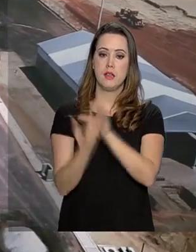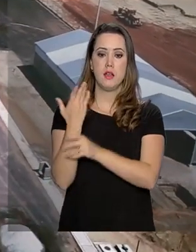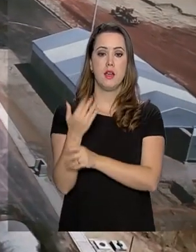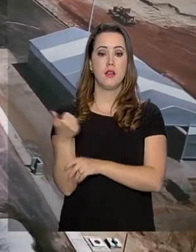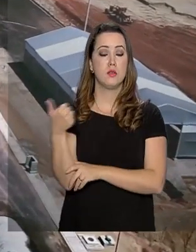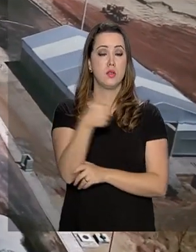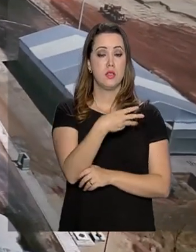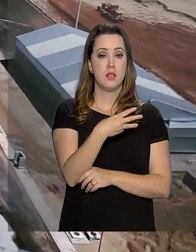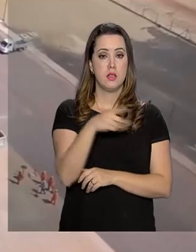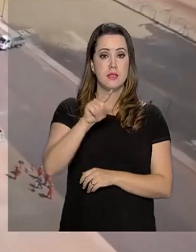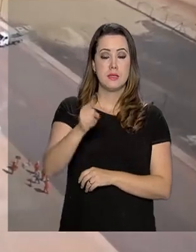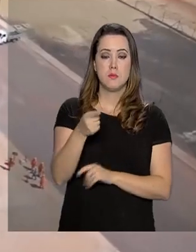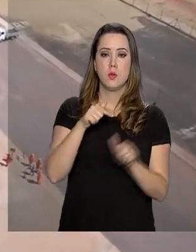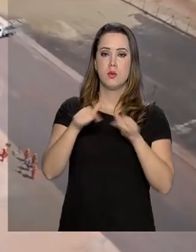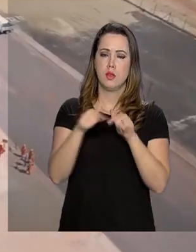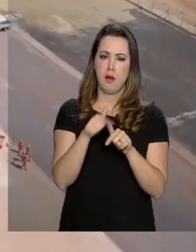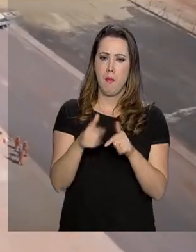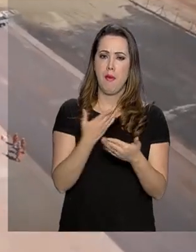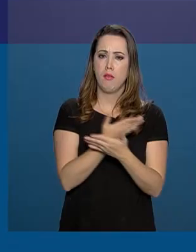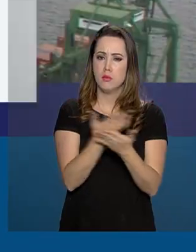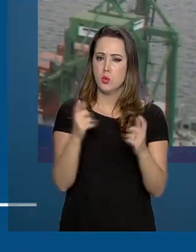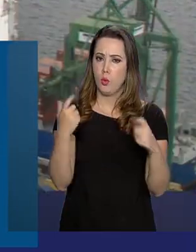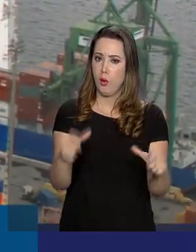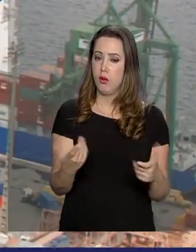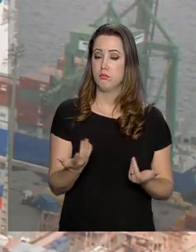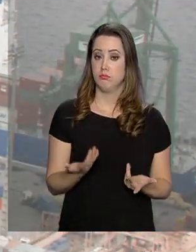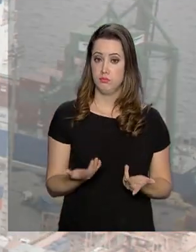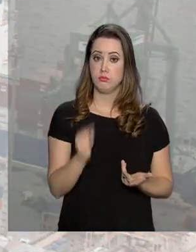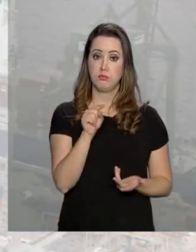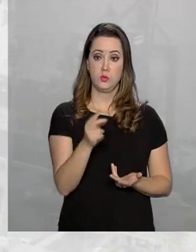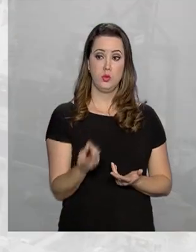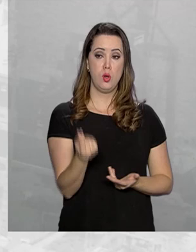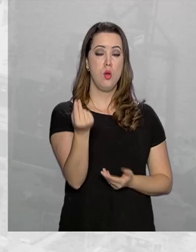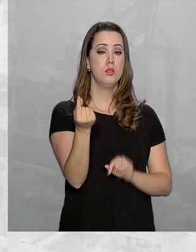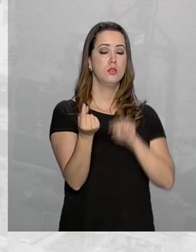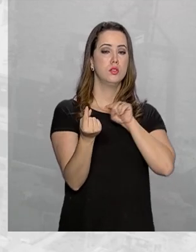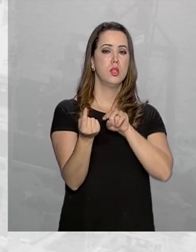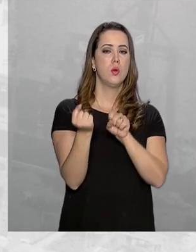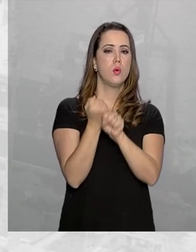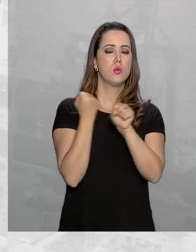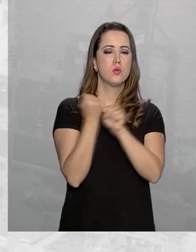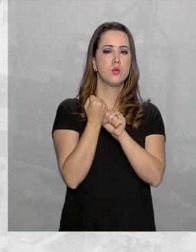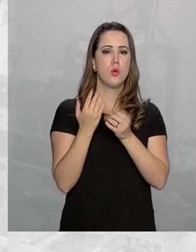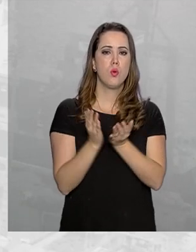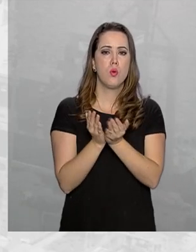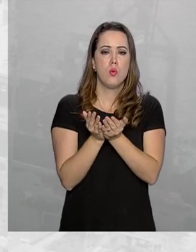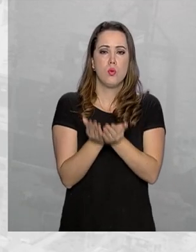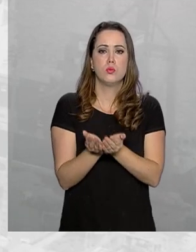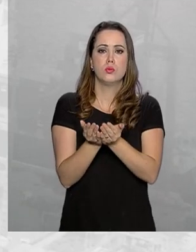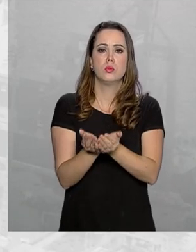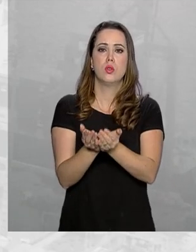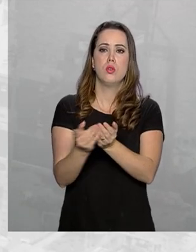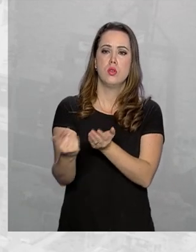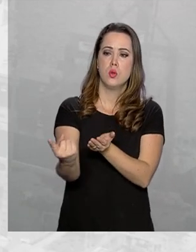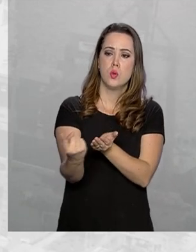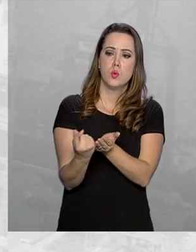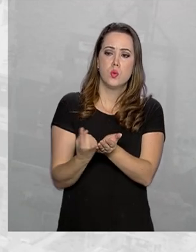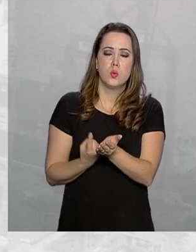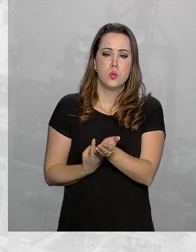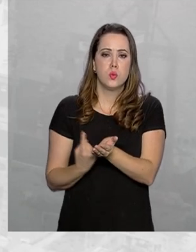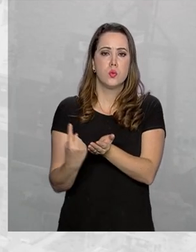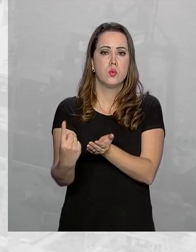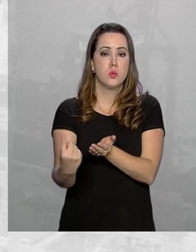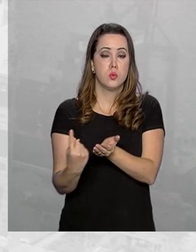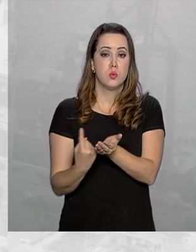13.000 empregos diretos e indiretos no local com esses recursos será construído um terminal que vai movimentar 21